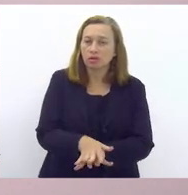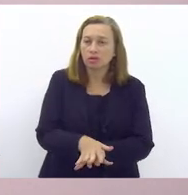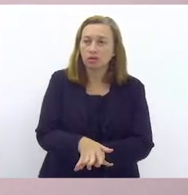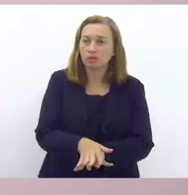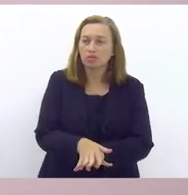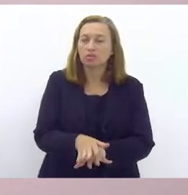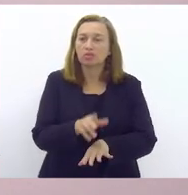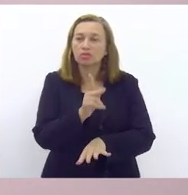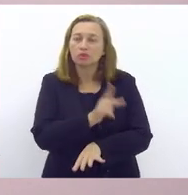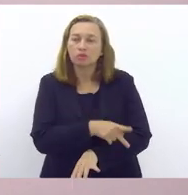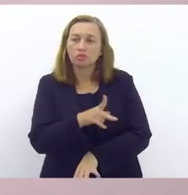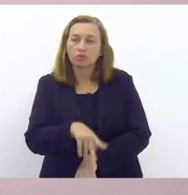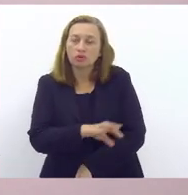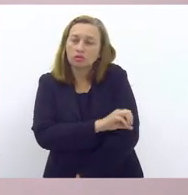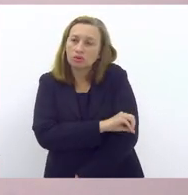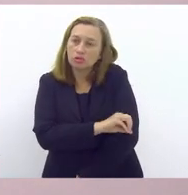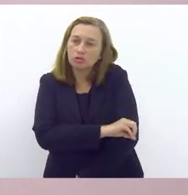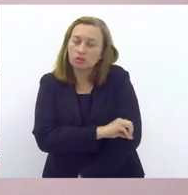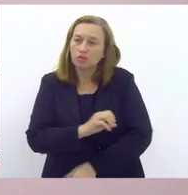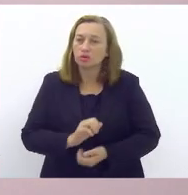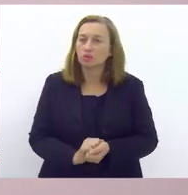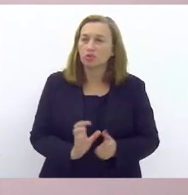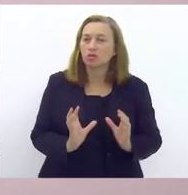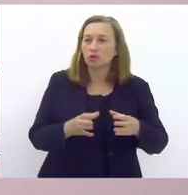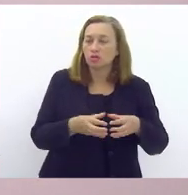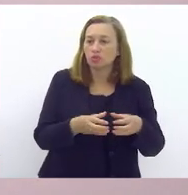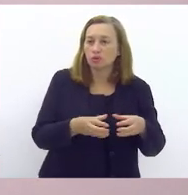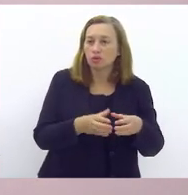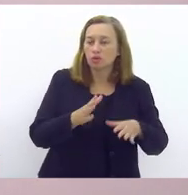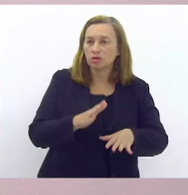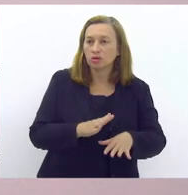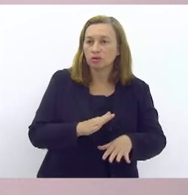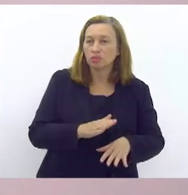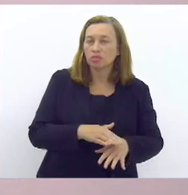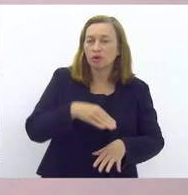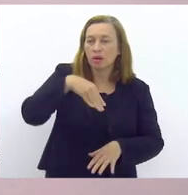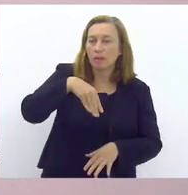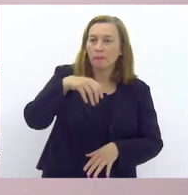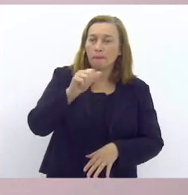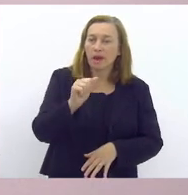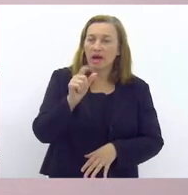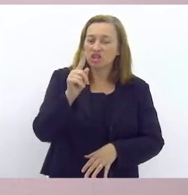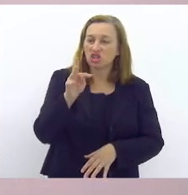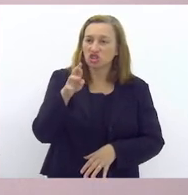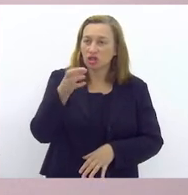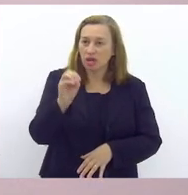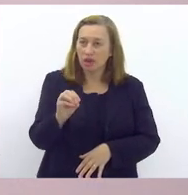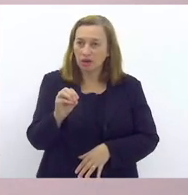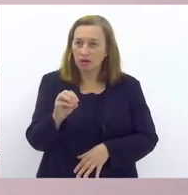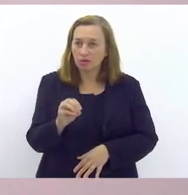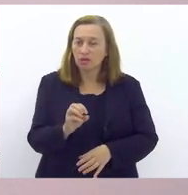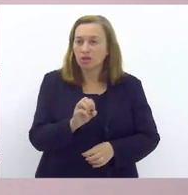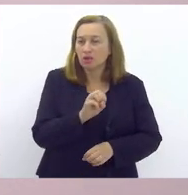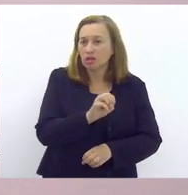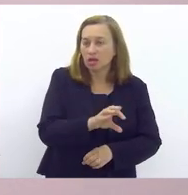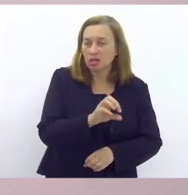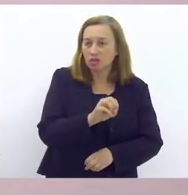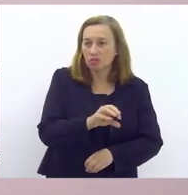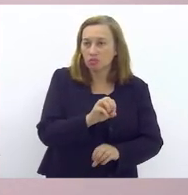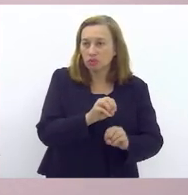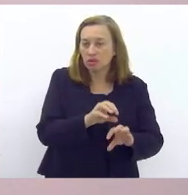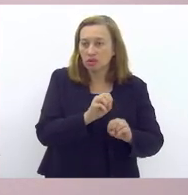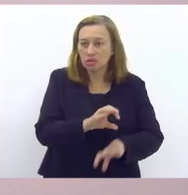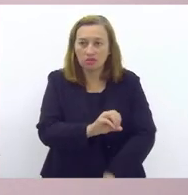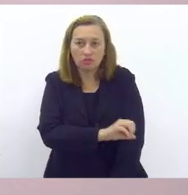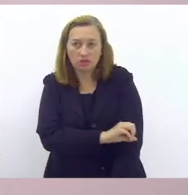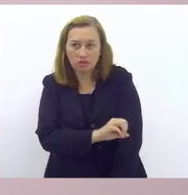de educação na categoria dos magistérios, sejam eles da educação infantil